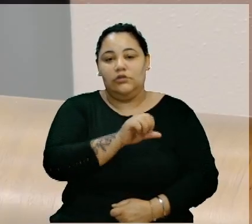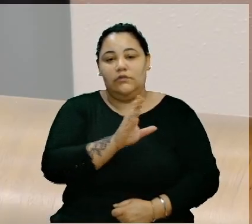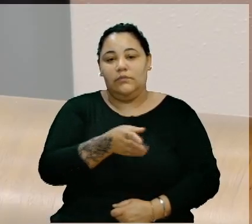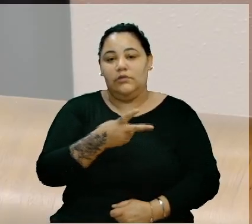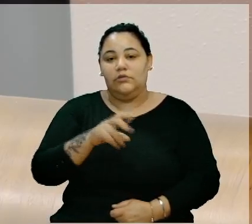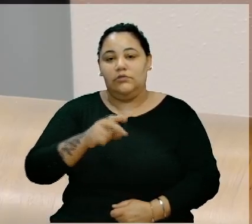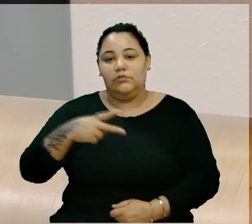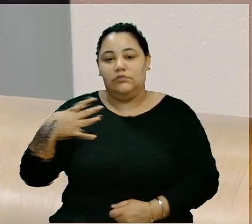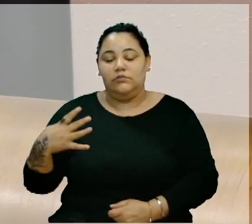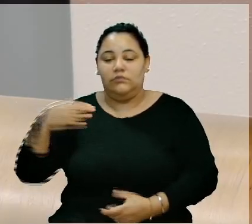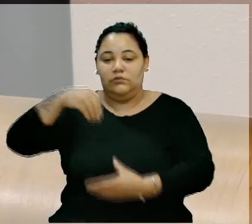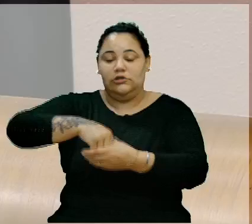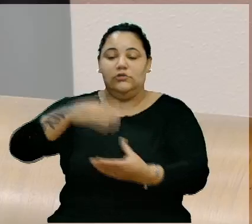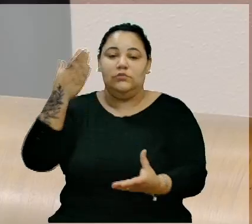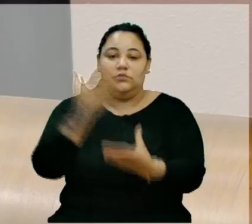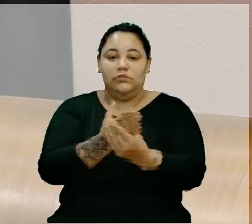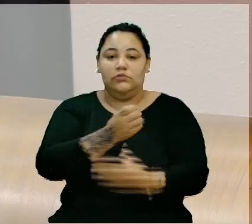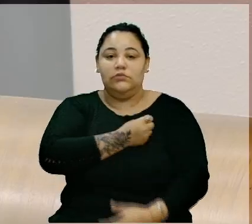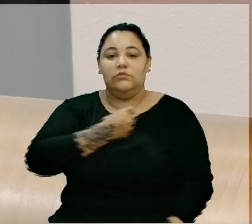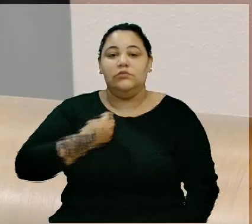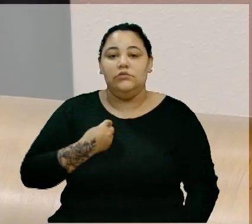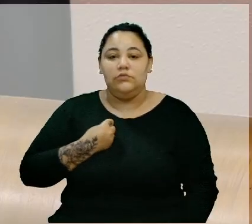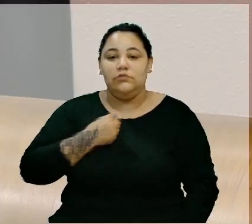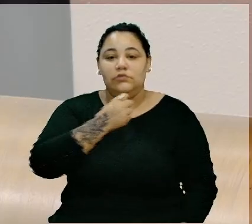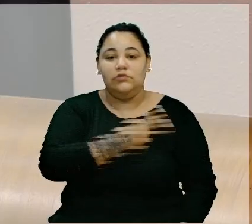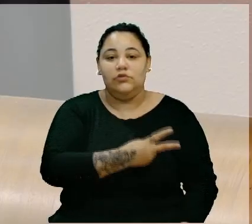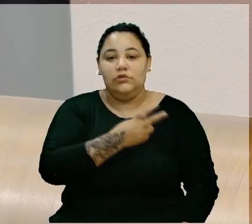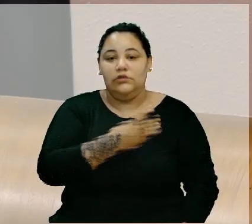19/2024, contido no processo número